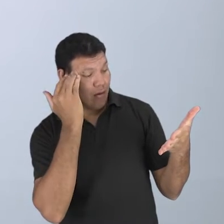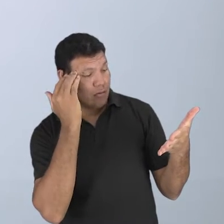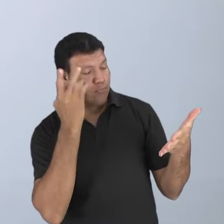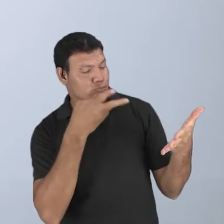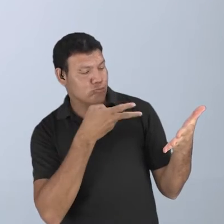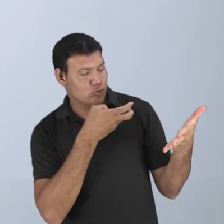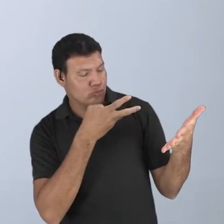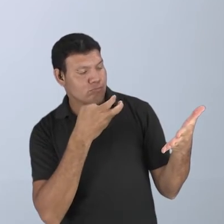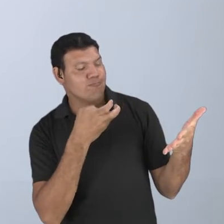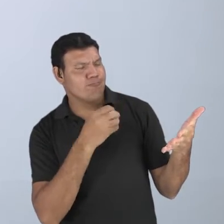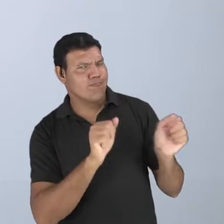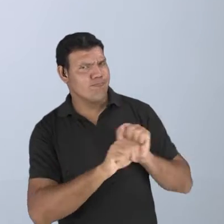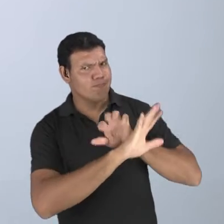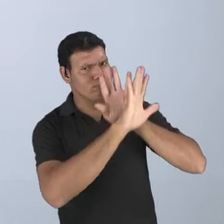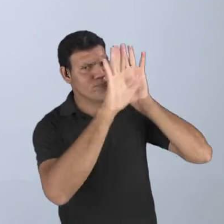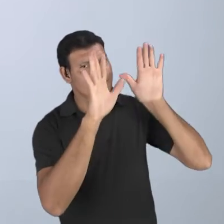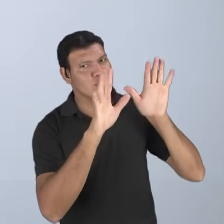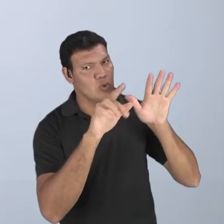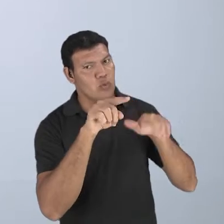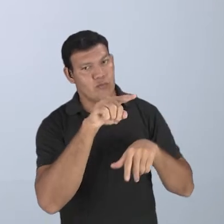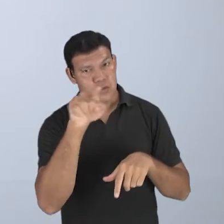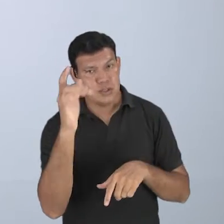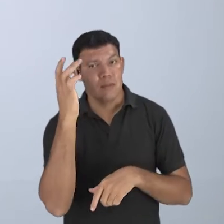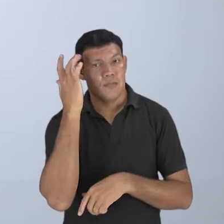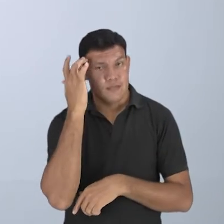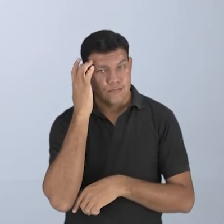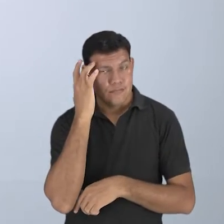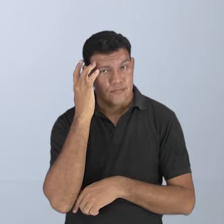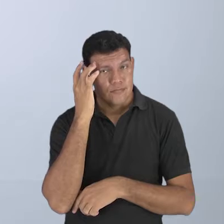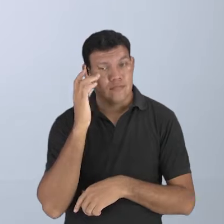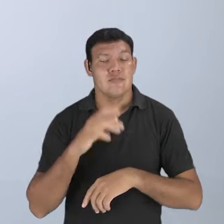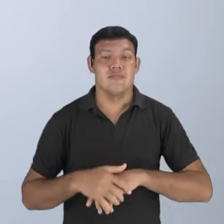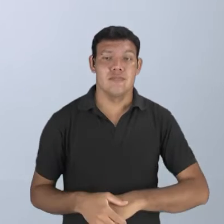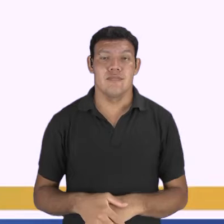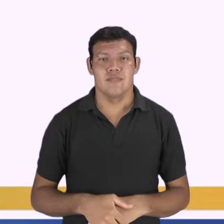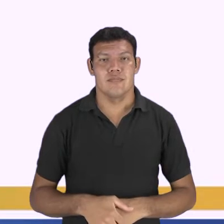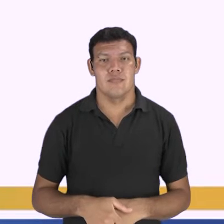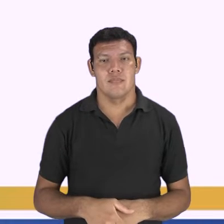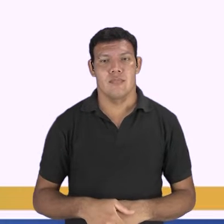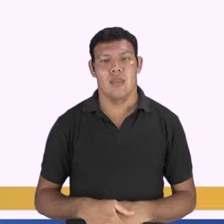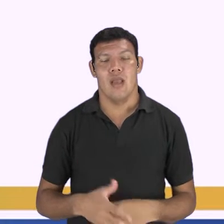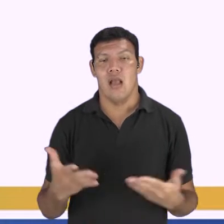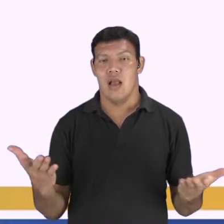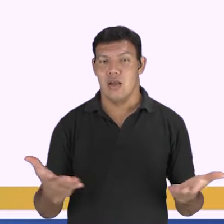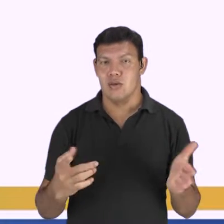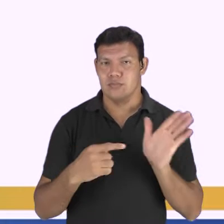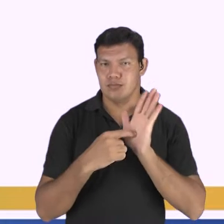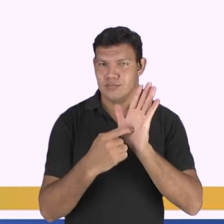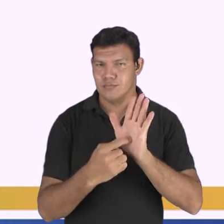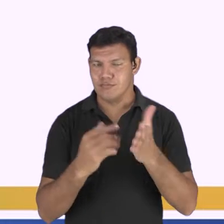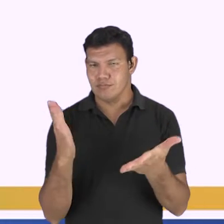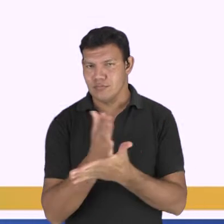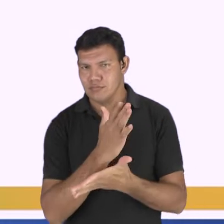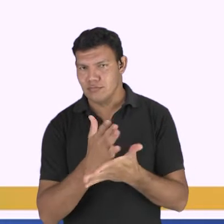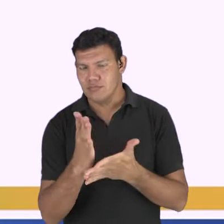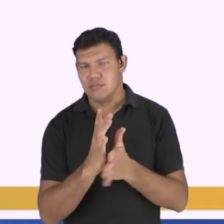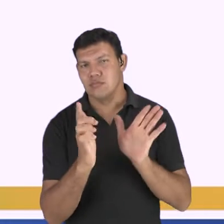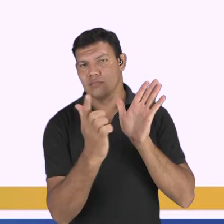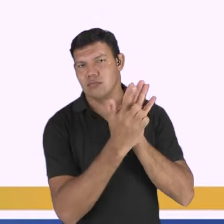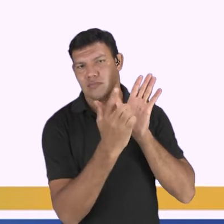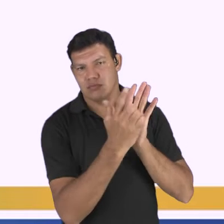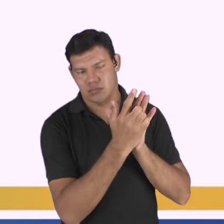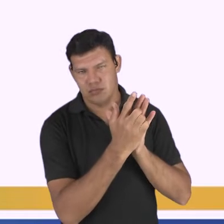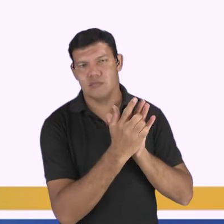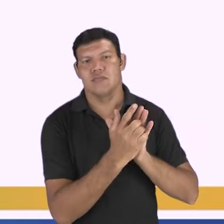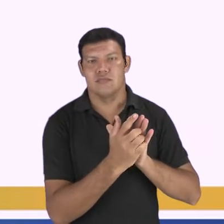de forma clara, assim como você pensou, tá bom? Então, vamos ver aqui algumas funções dos operadores, tá? Que eles vão ali